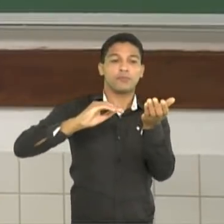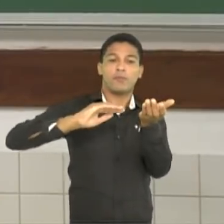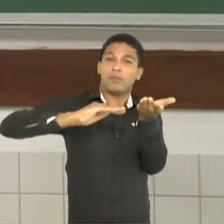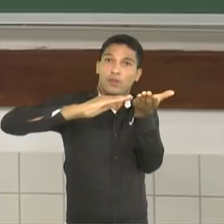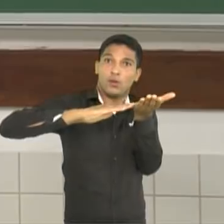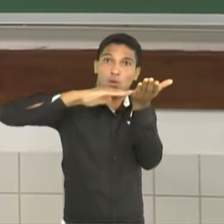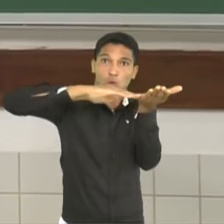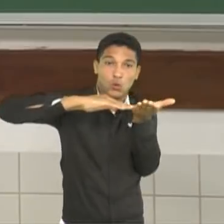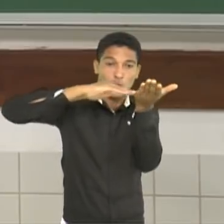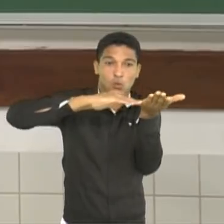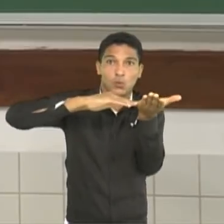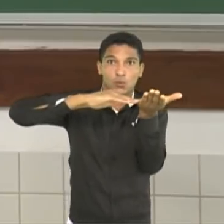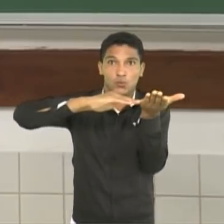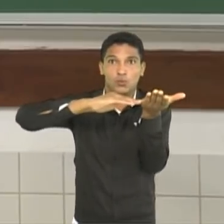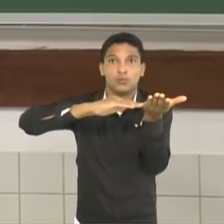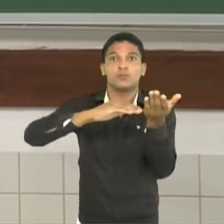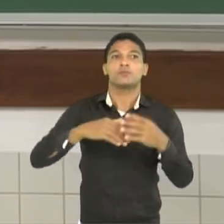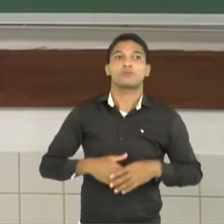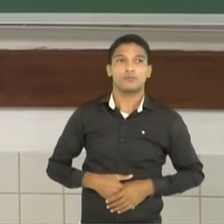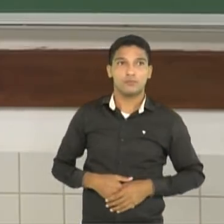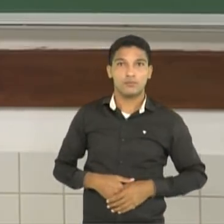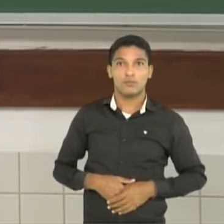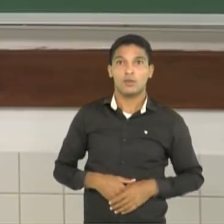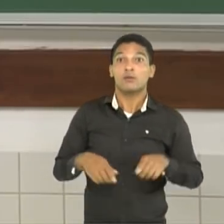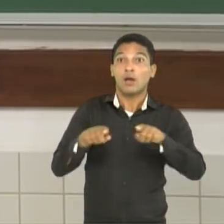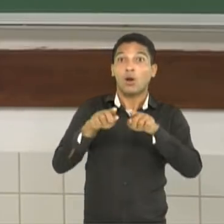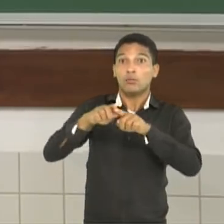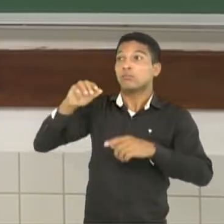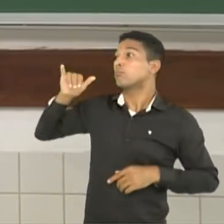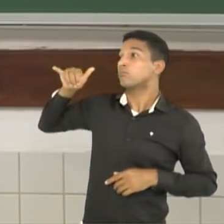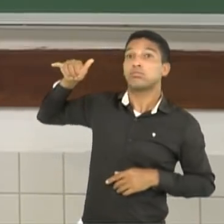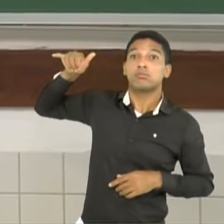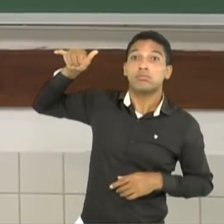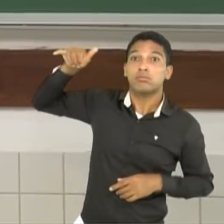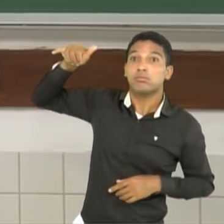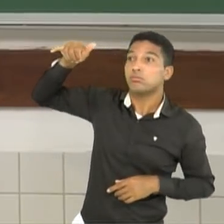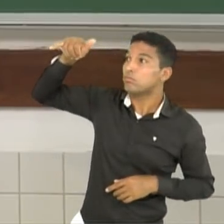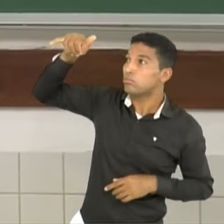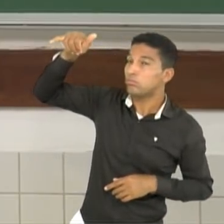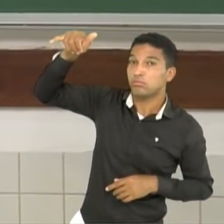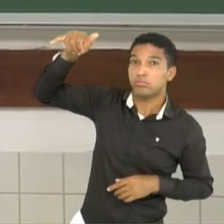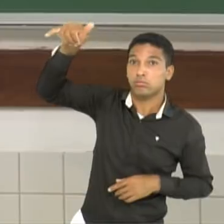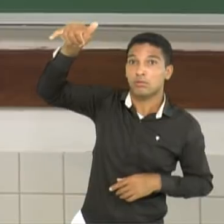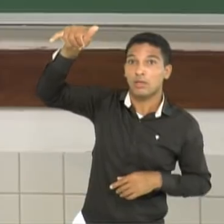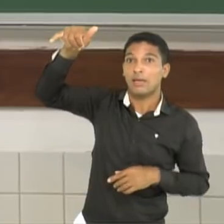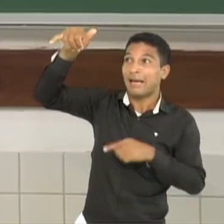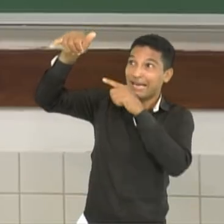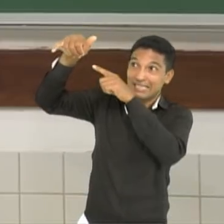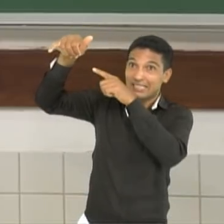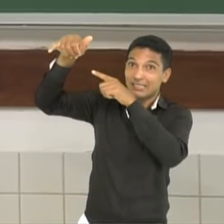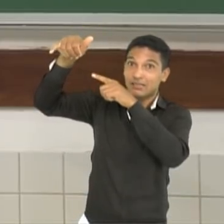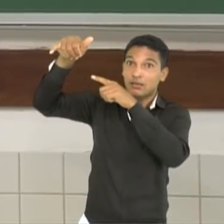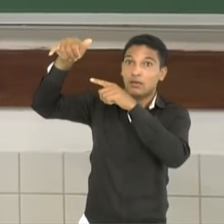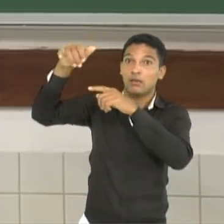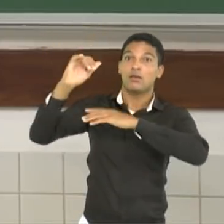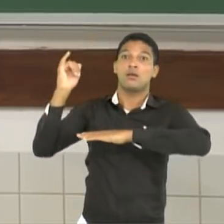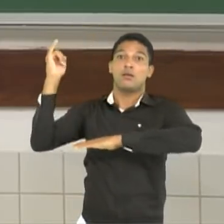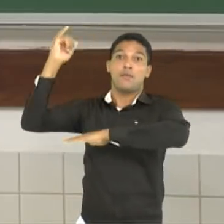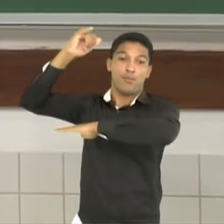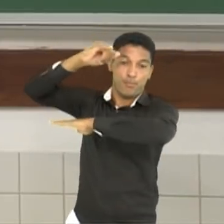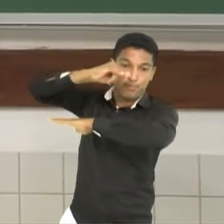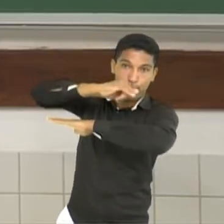aeroportos da região Sul são os mais movimentados, estão entre os que têm a maior movimentação ali, de cargas e de